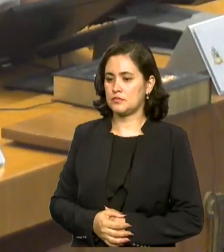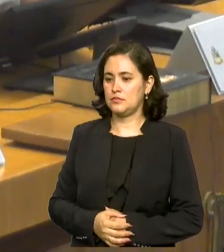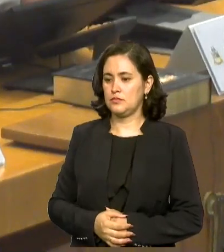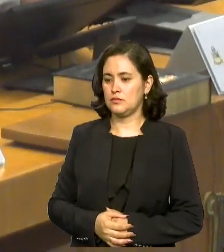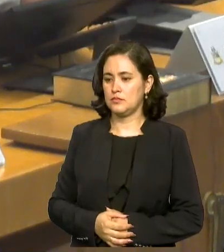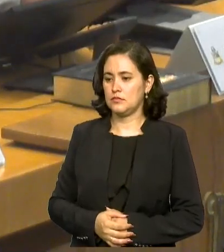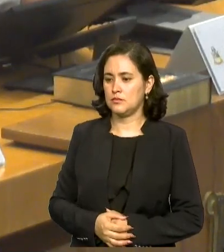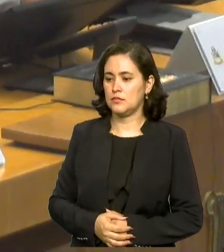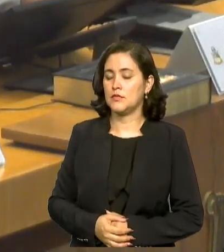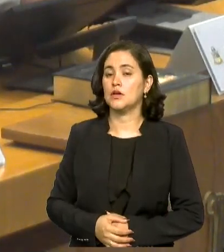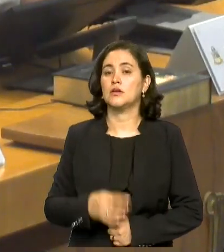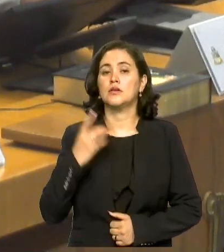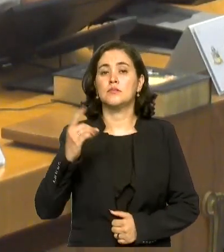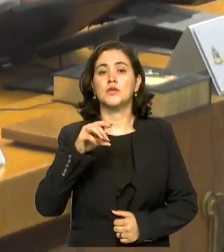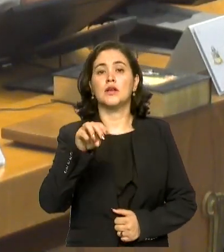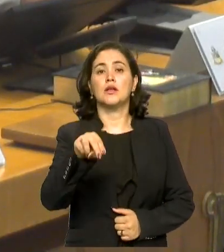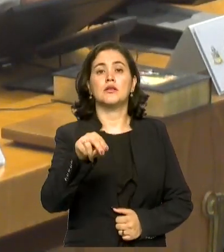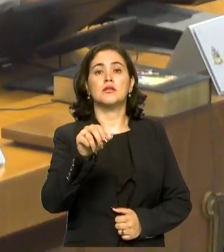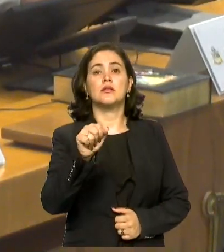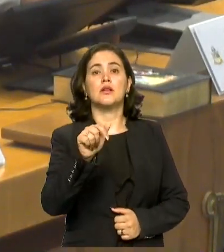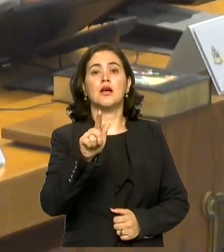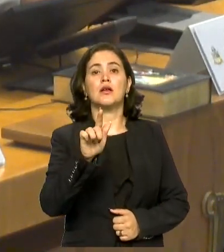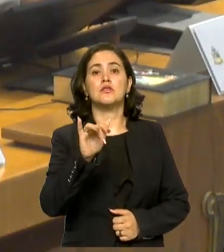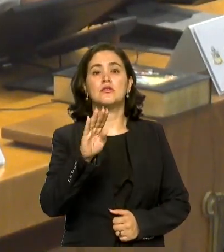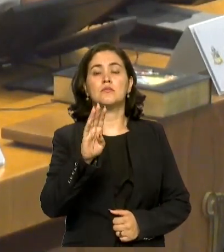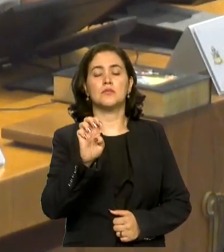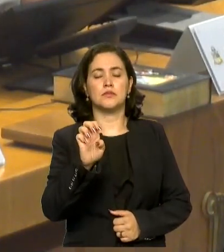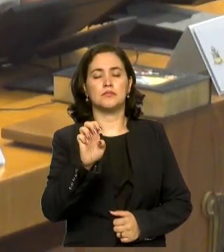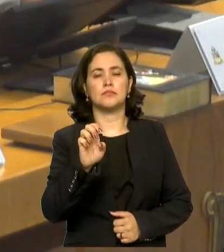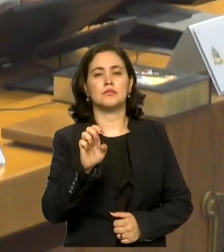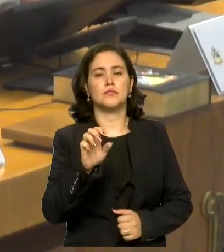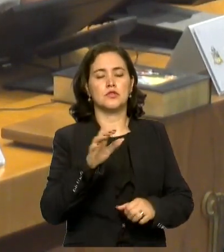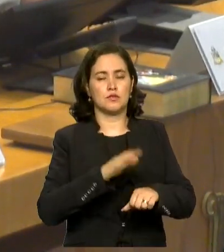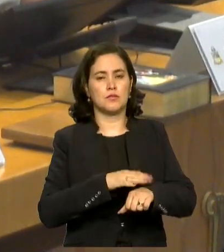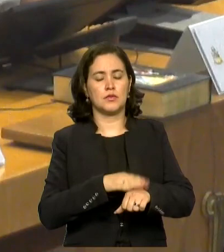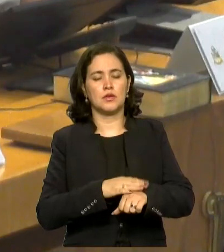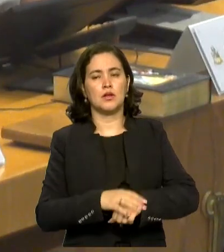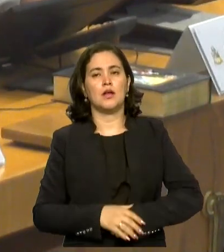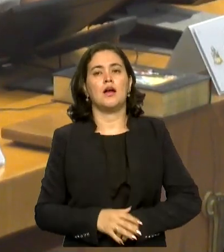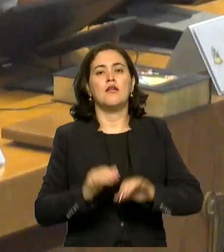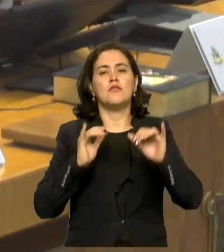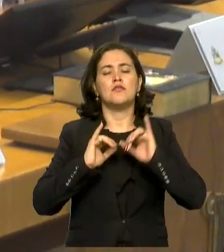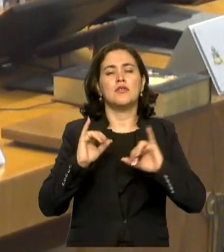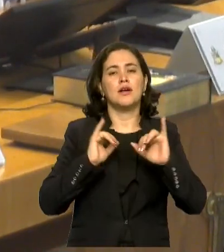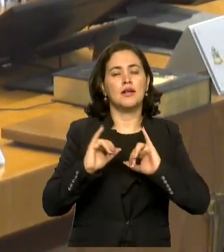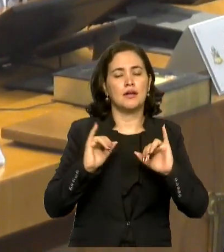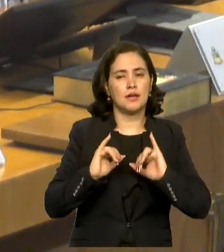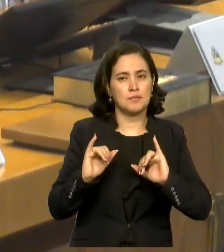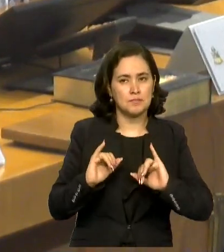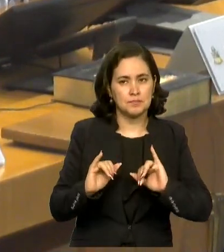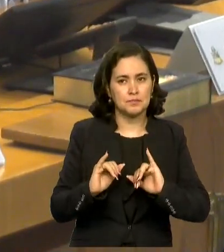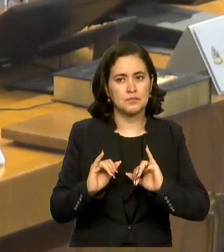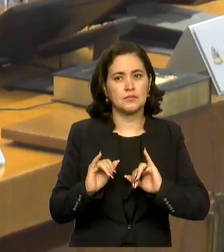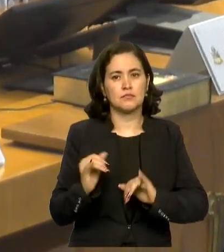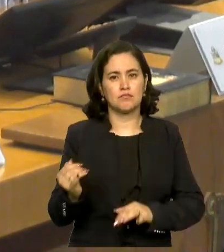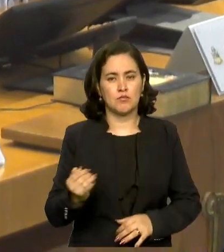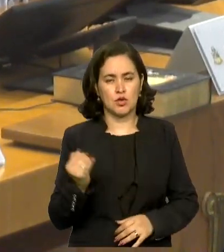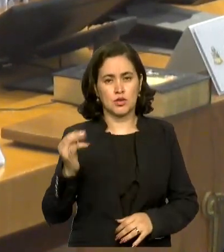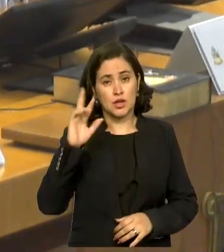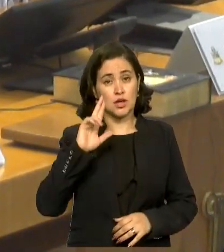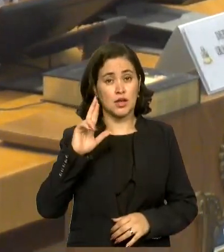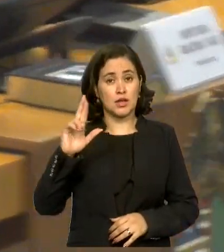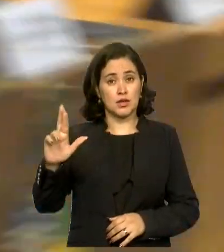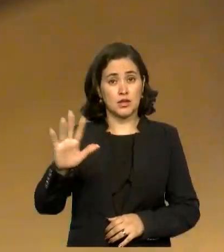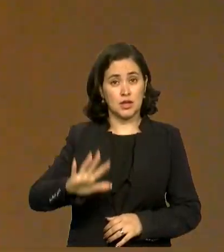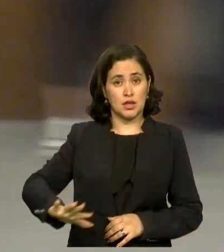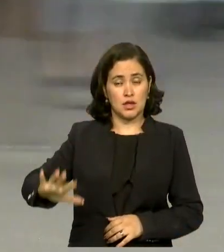muito importante de uma líder quilombola da cidade de Codó, a senhora Creuza Mar